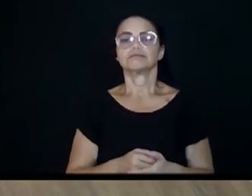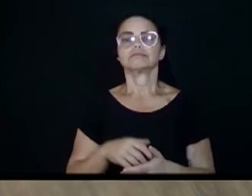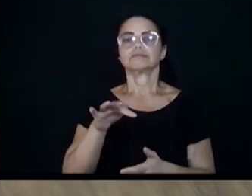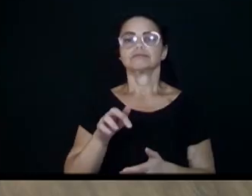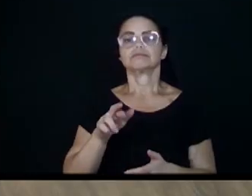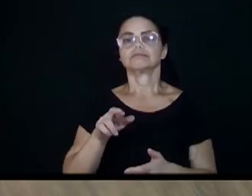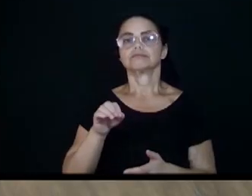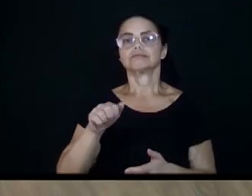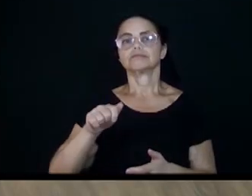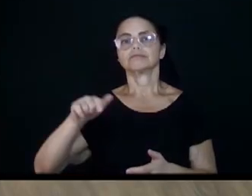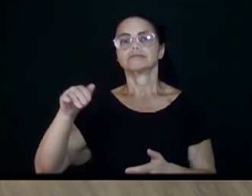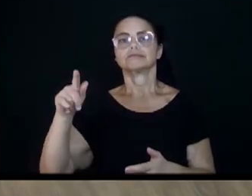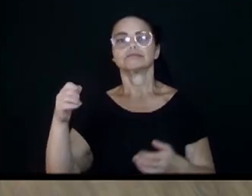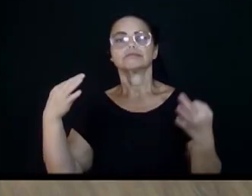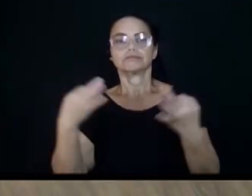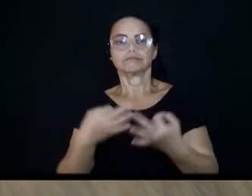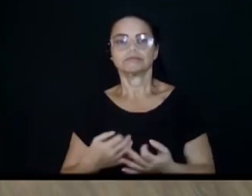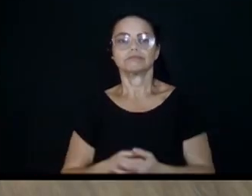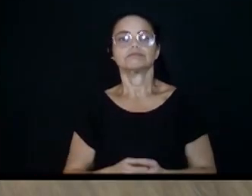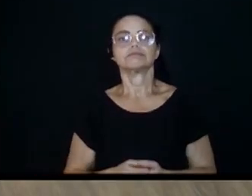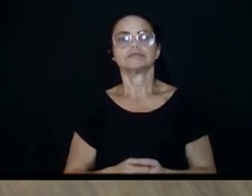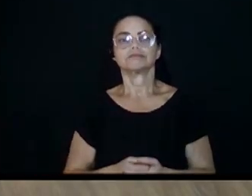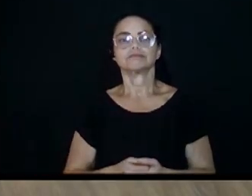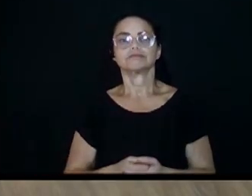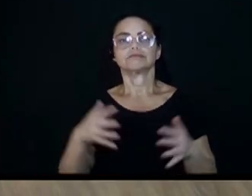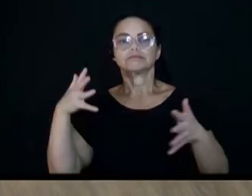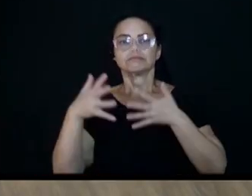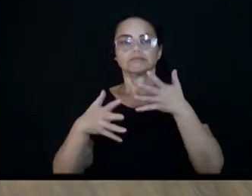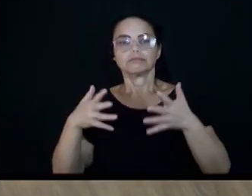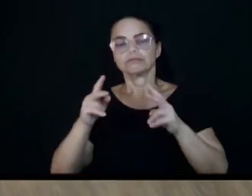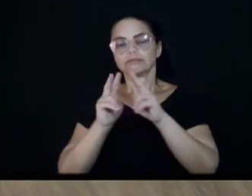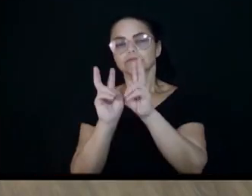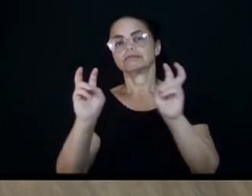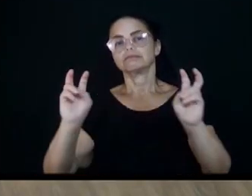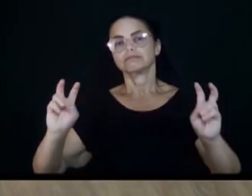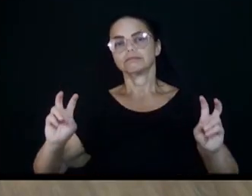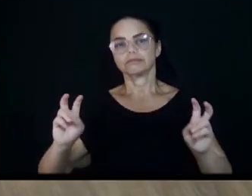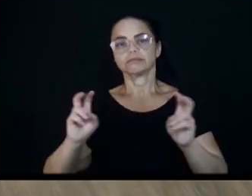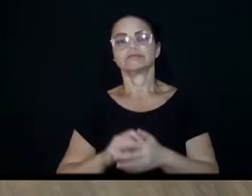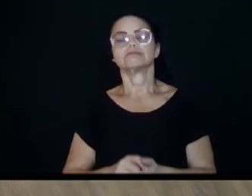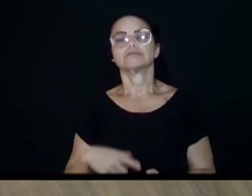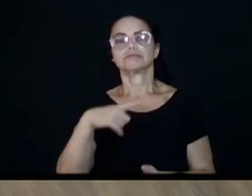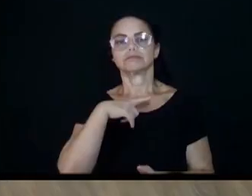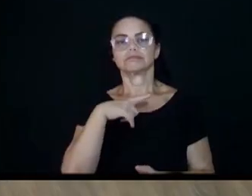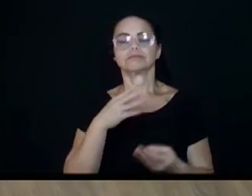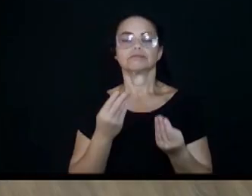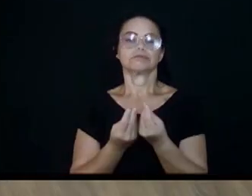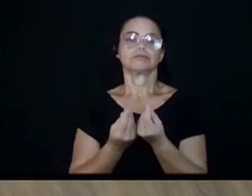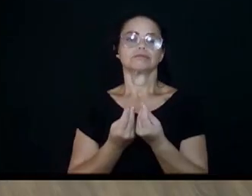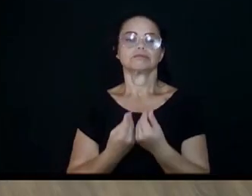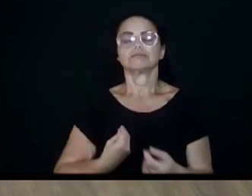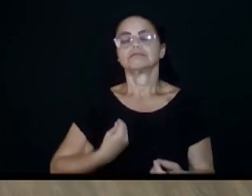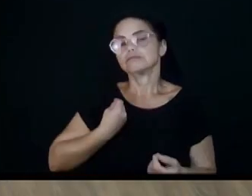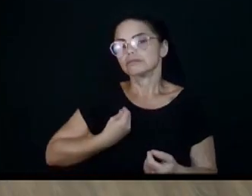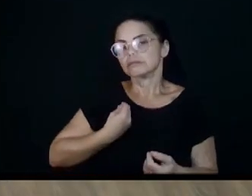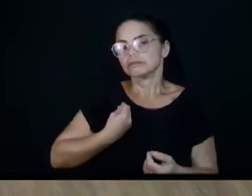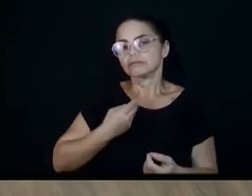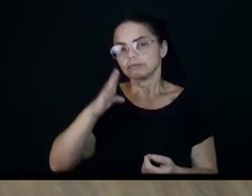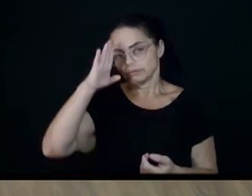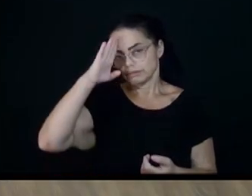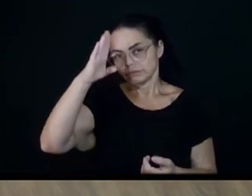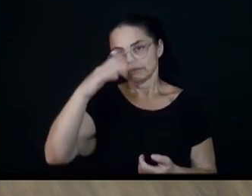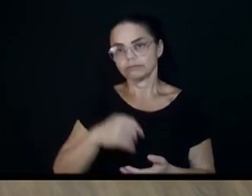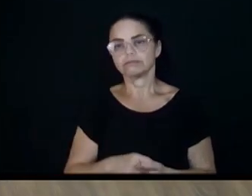doutor Rafael. Então, falando sobre, né, essa questão de ter, né, qualidade de vida, principalmente, é um combo,